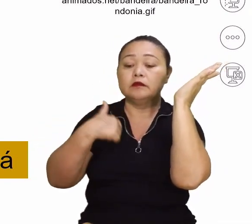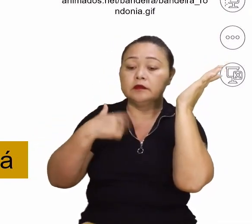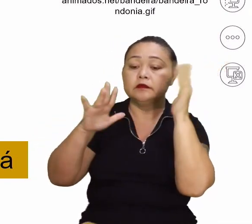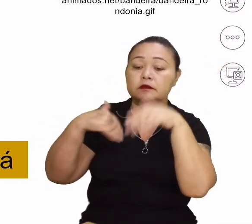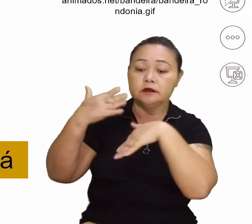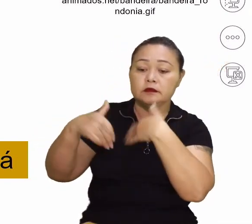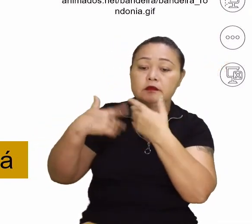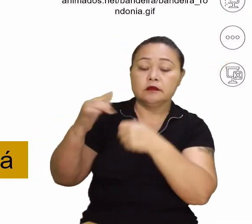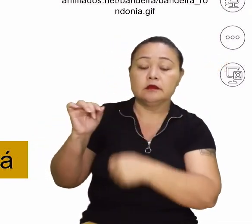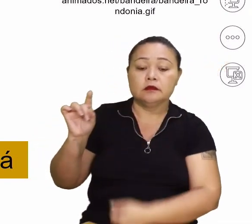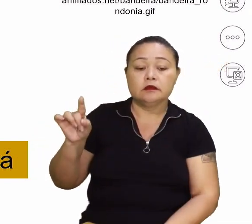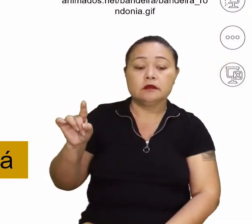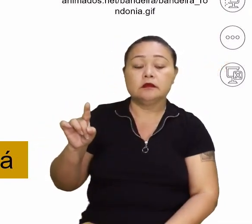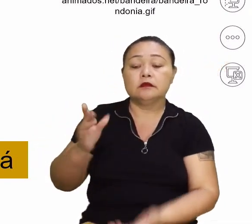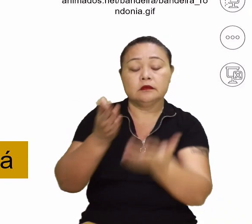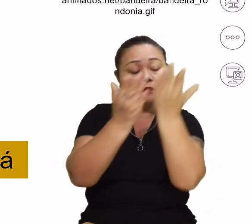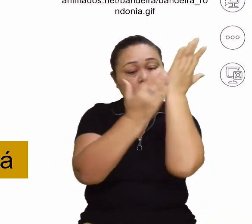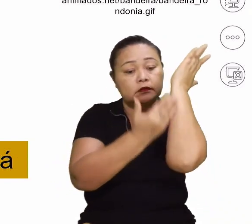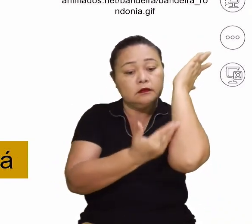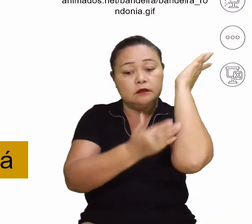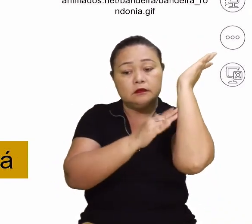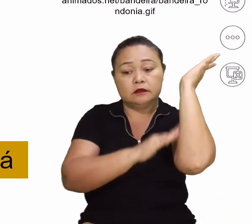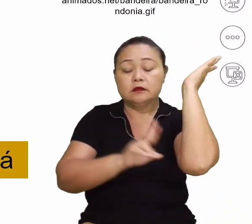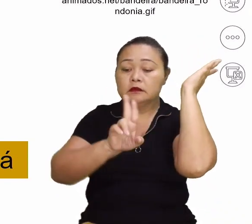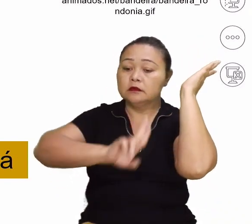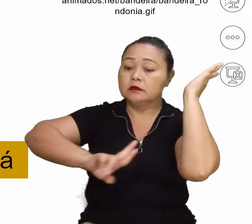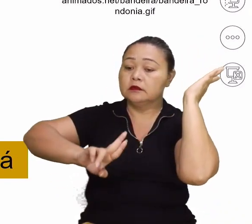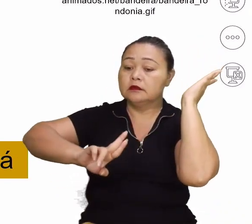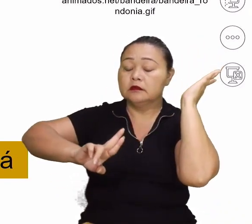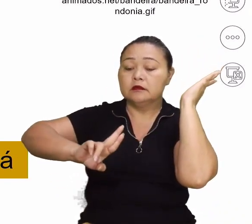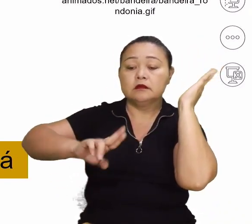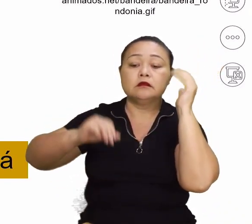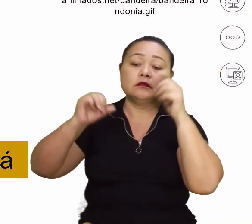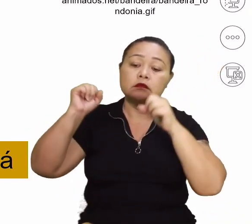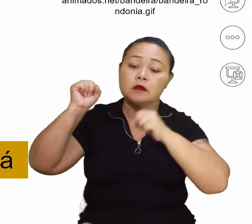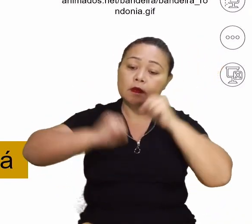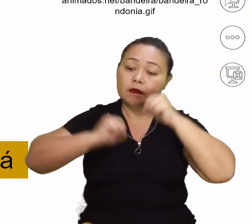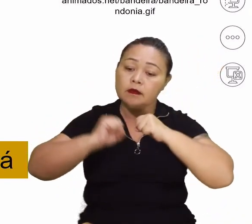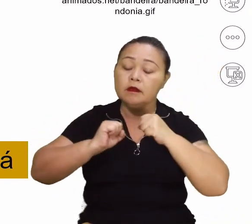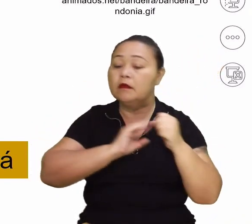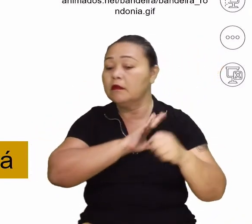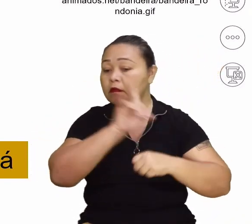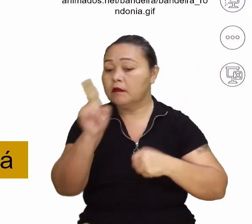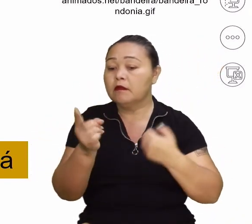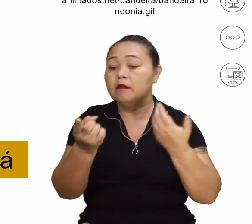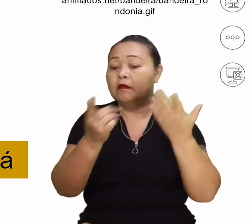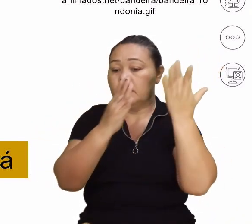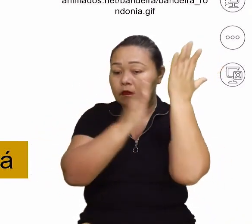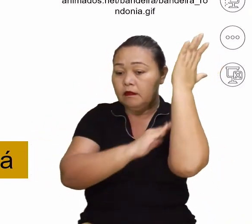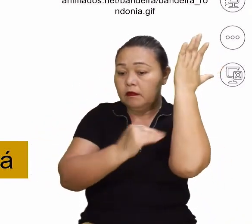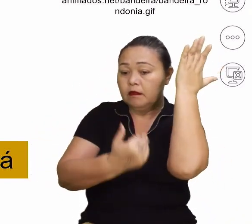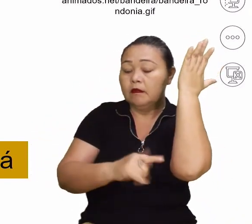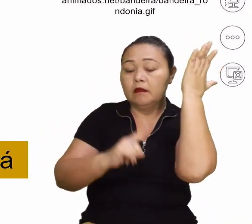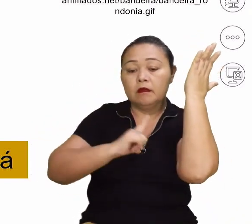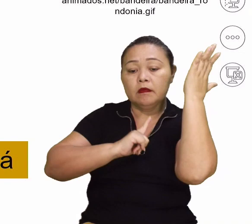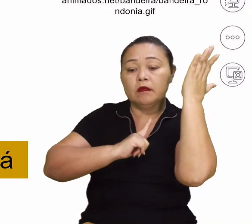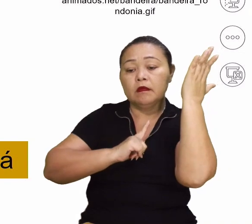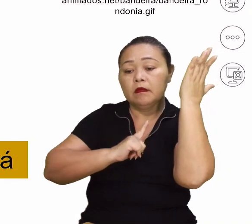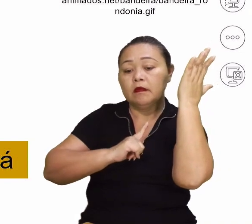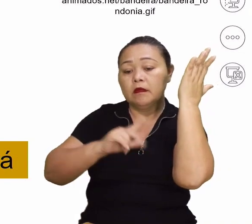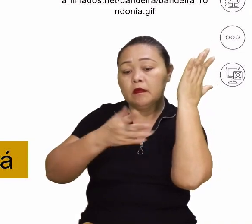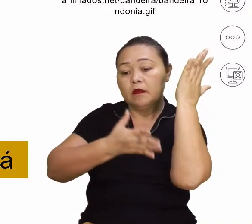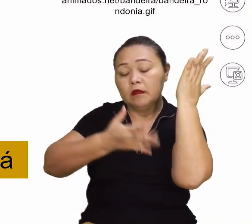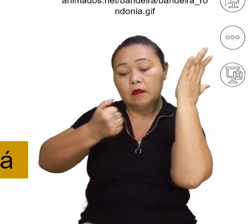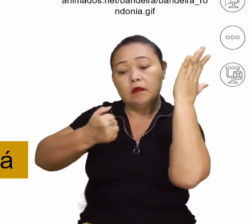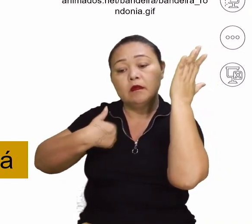nossa aula. A madeira, ela serve para a indústria madeireira e muitas das vezes é